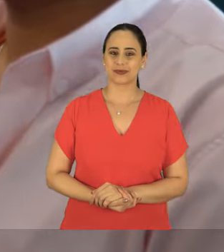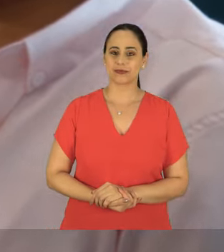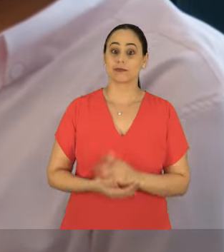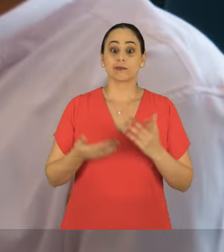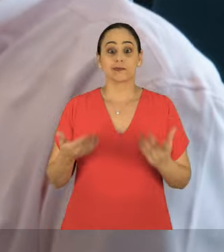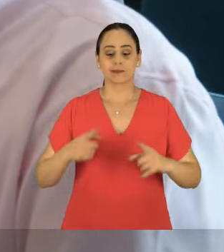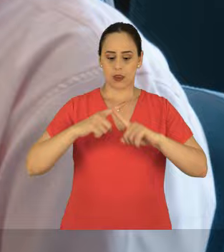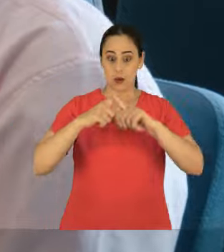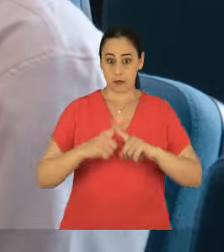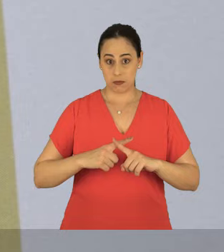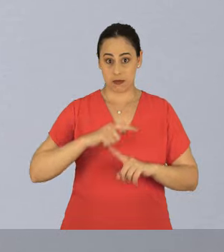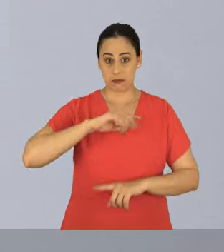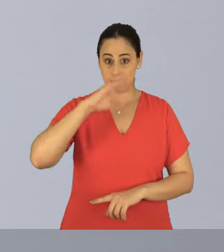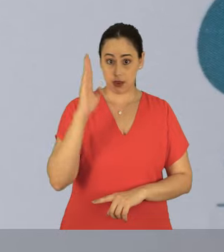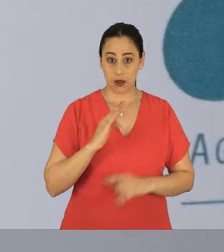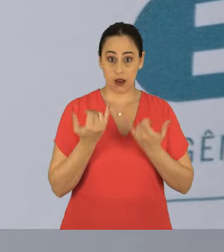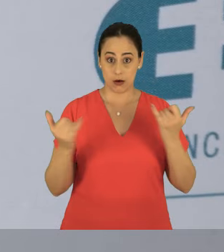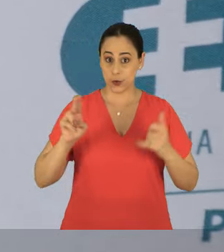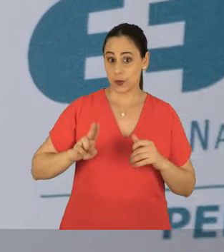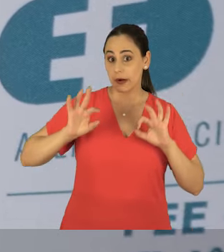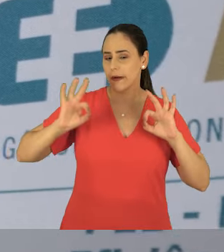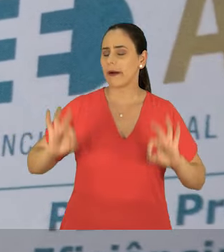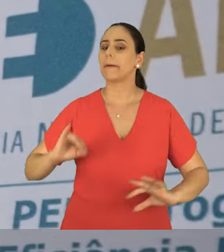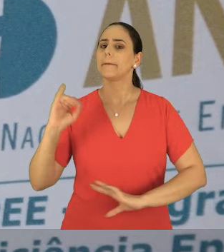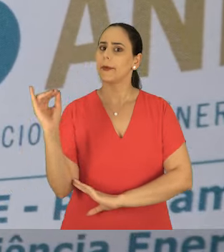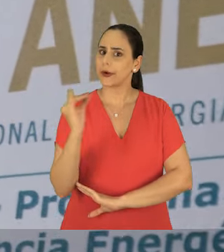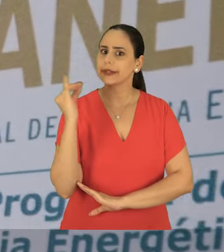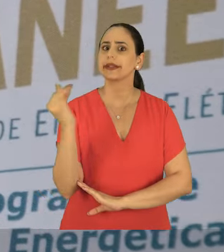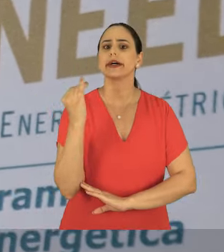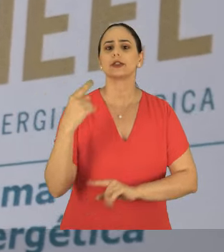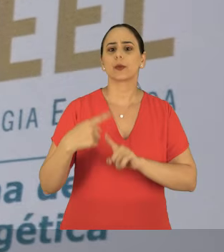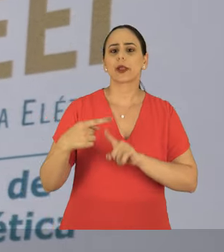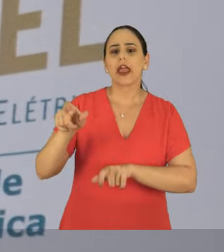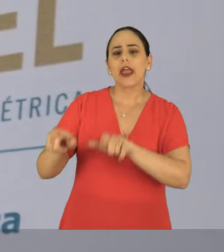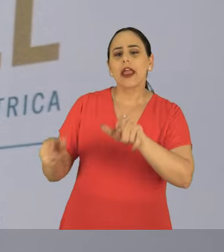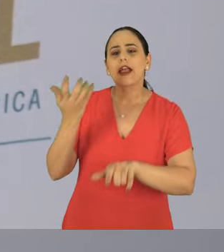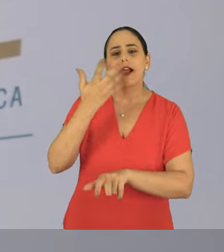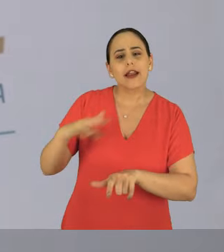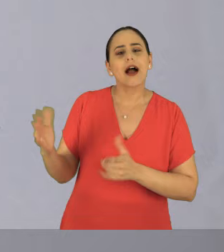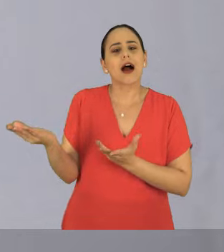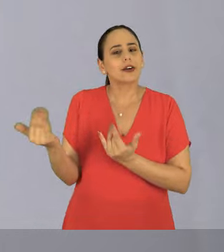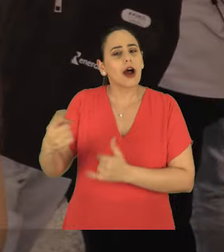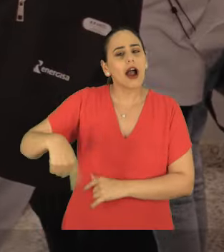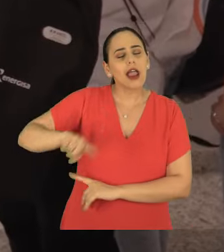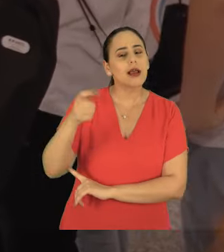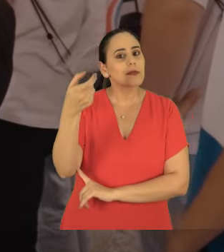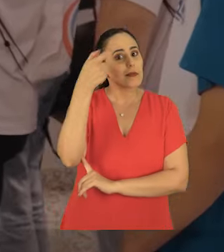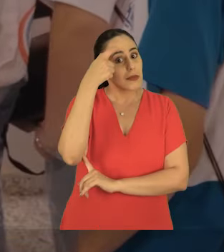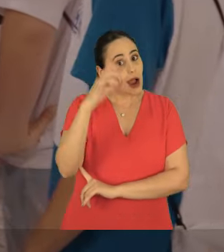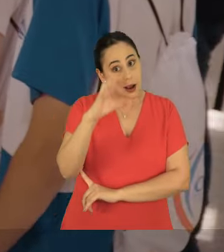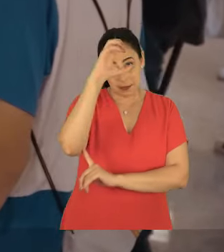Essa Olimpíada Nacional de Eficiência Energética é muito importante para a gente desenvolver uma mentalidade, né, nas